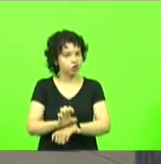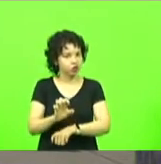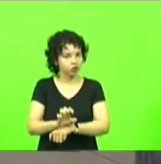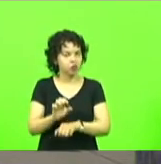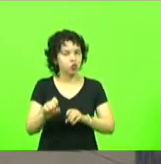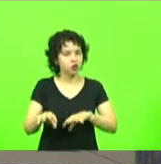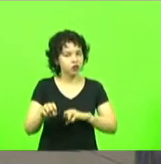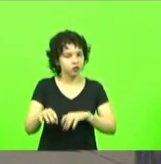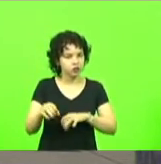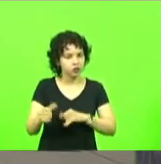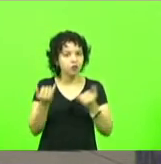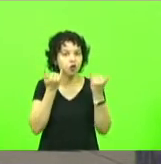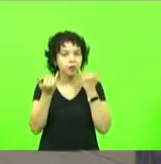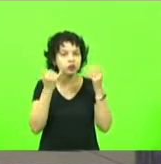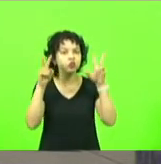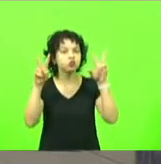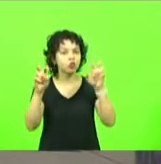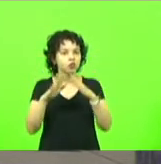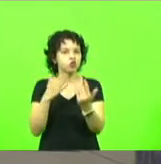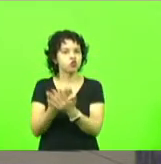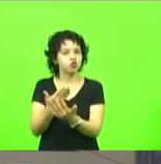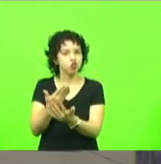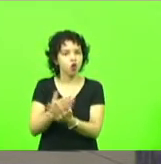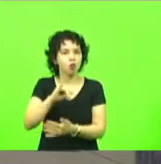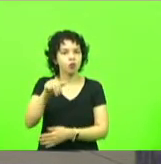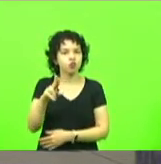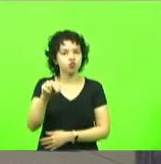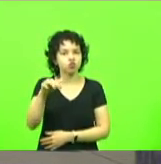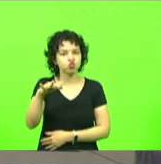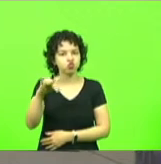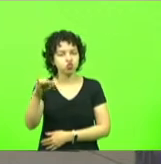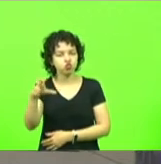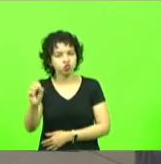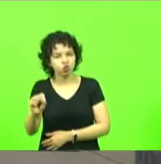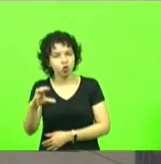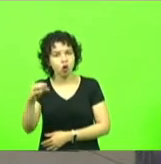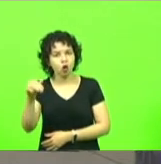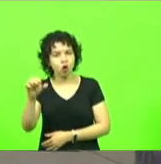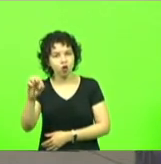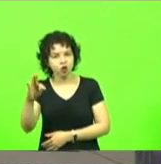acerca da escola estadual Júlio da Costa Neves em discussão